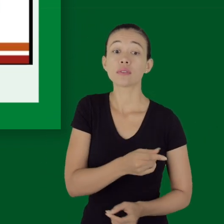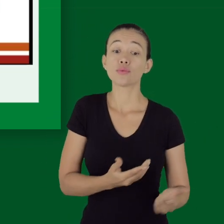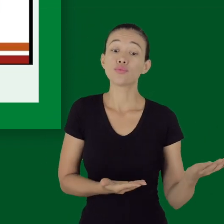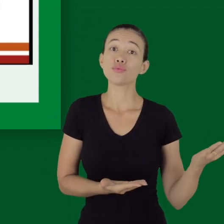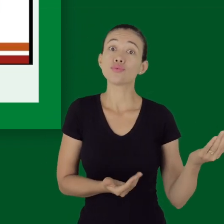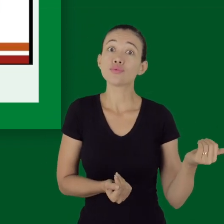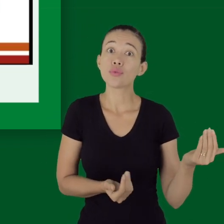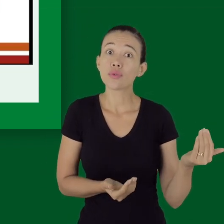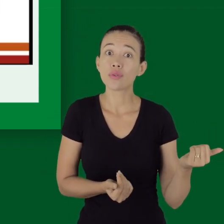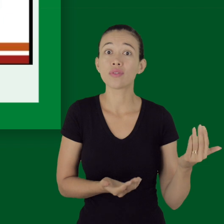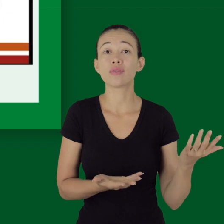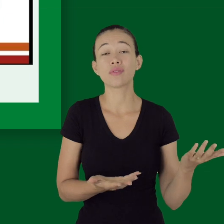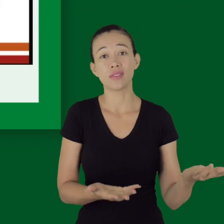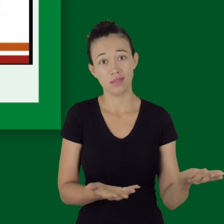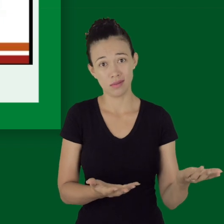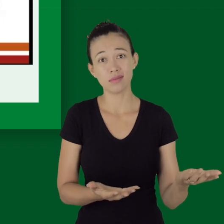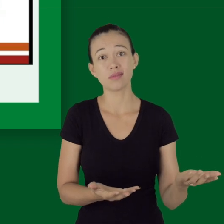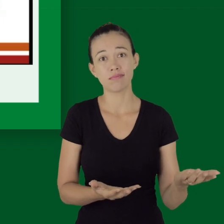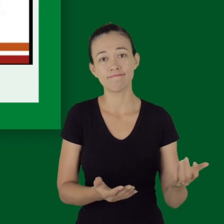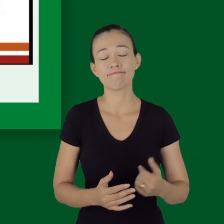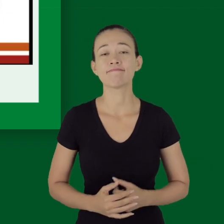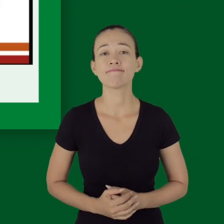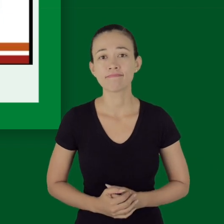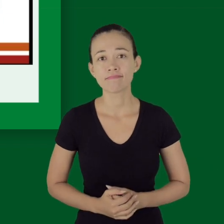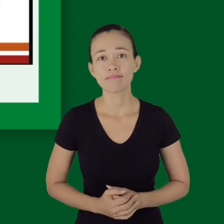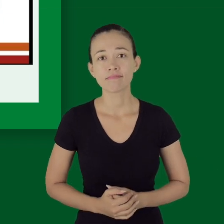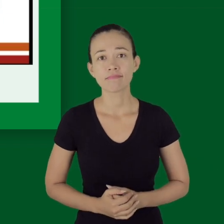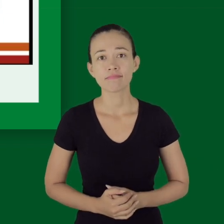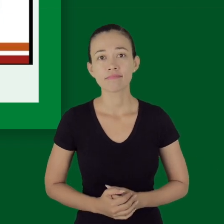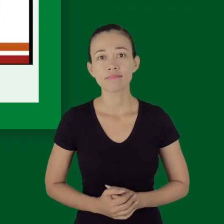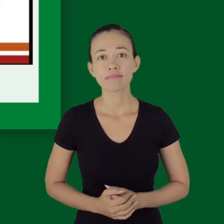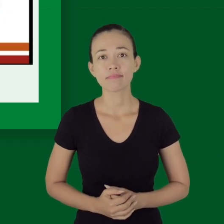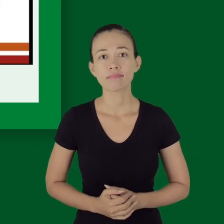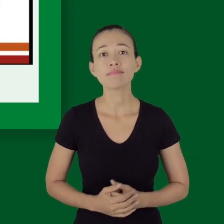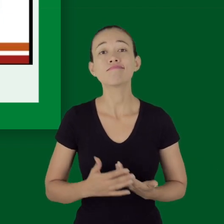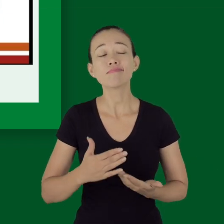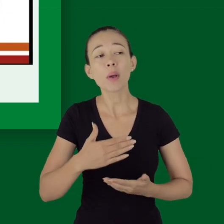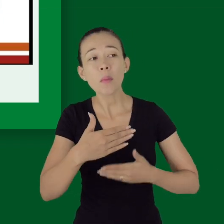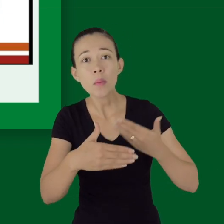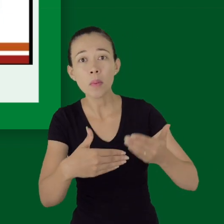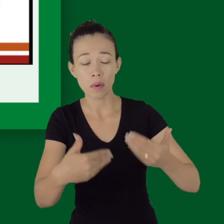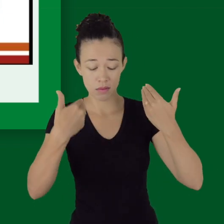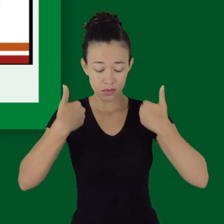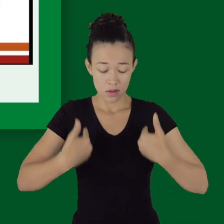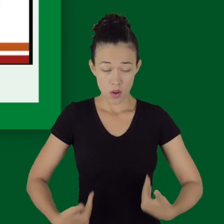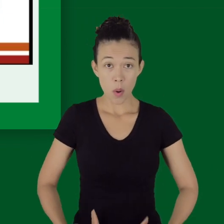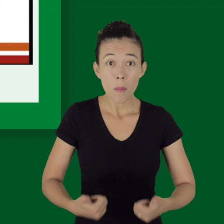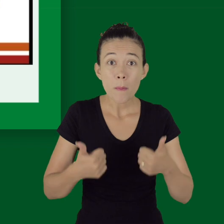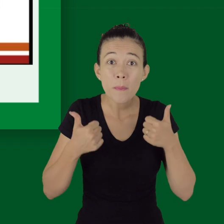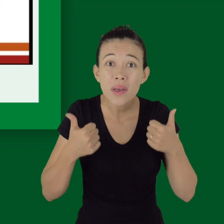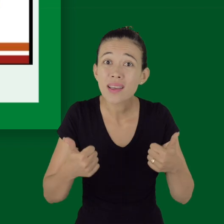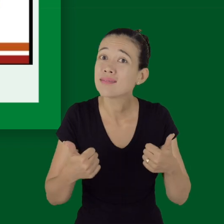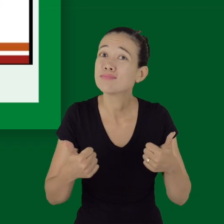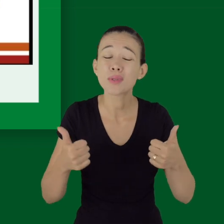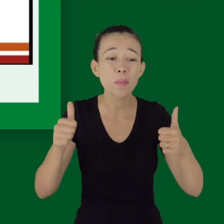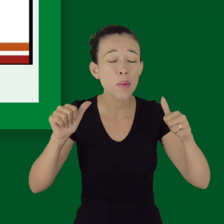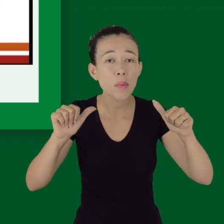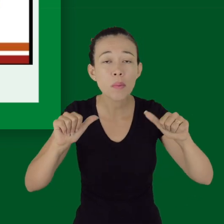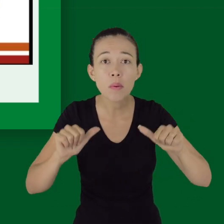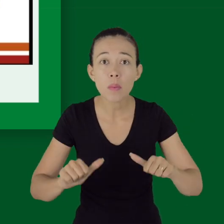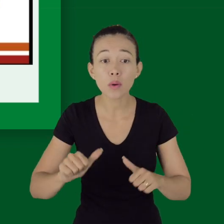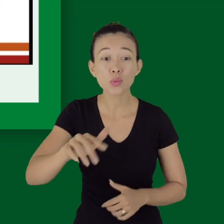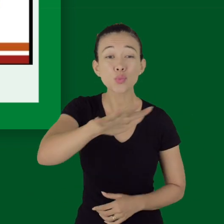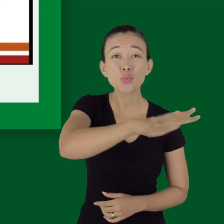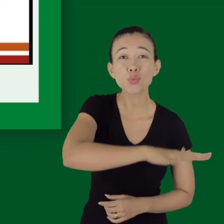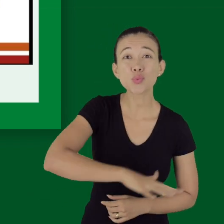aos comprometimentos, em relação à estrutura de saúde pública, a estrutura de atenção hospitalar e pré-hospitalar que precisa ser fornecida a